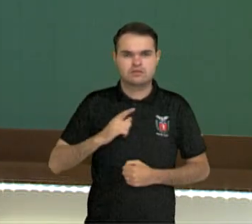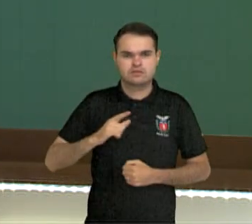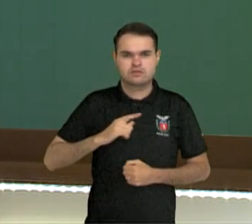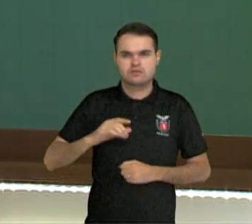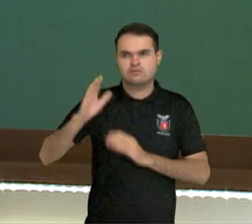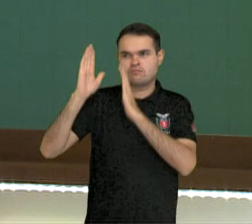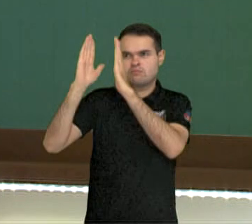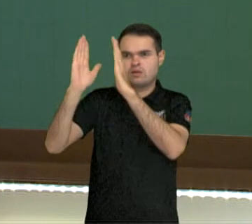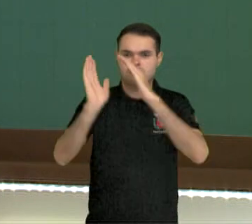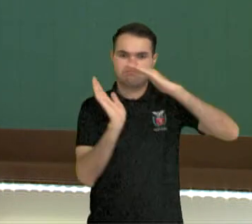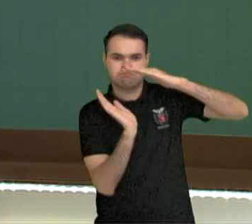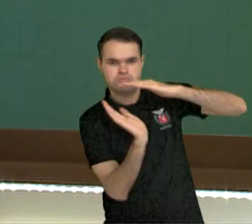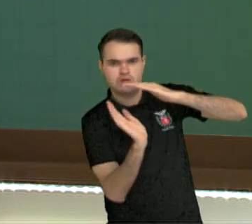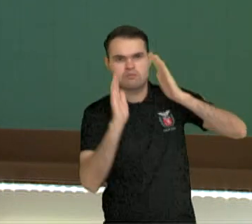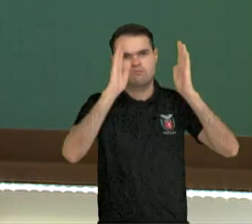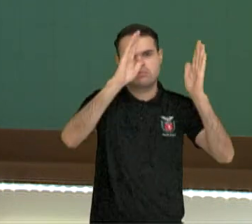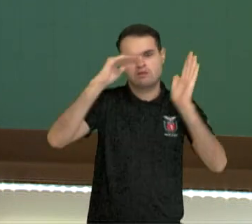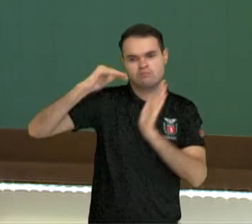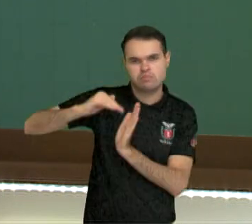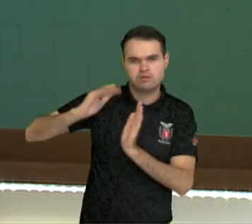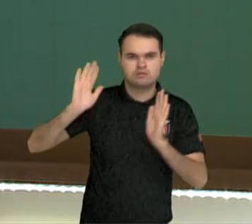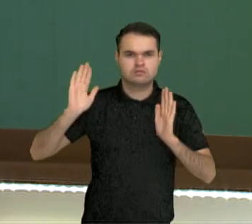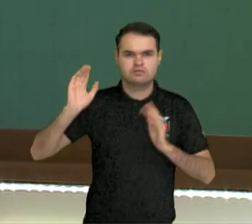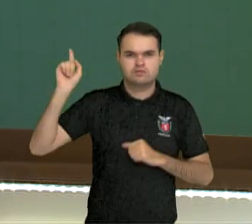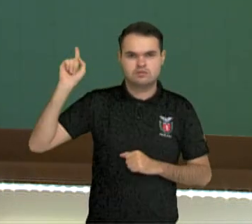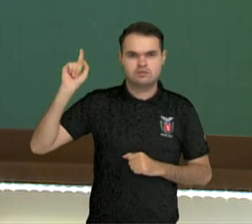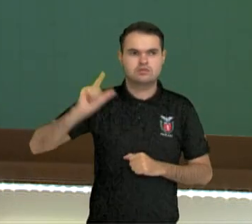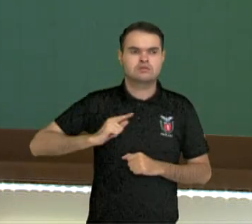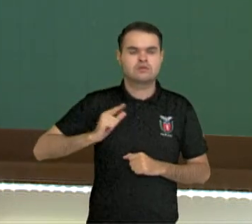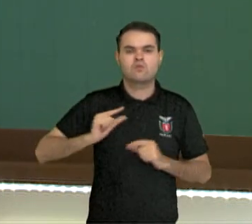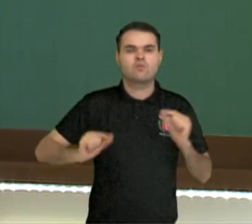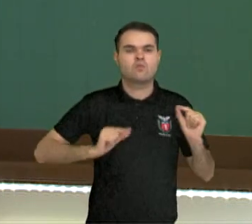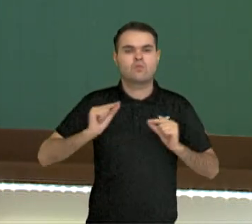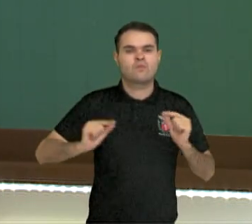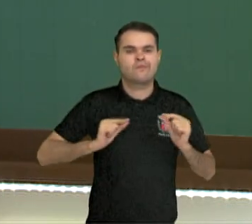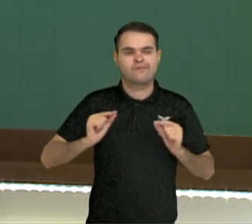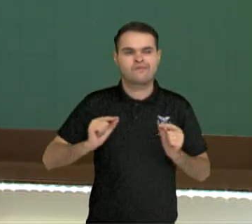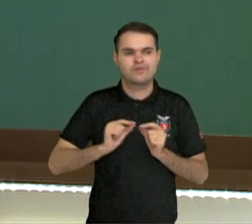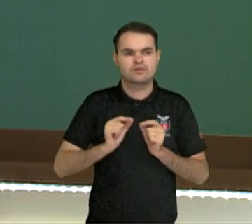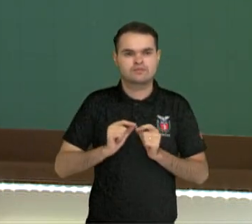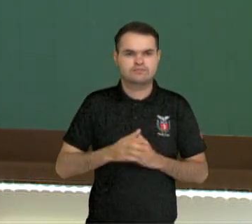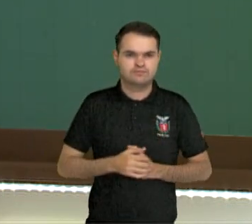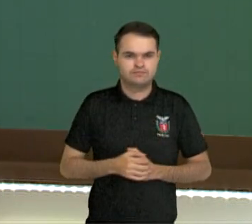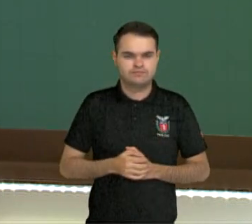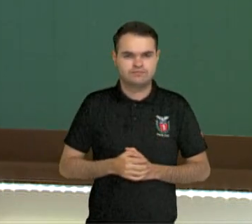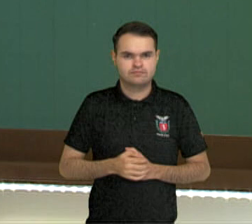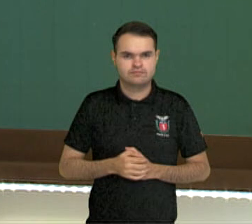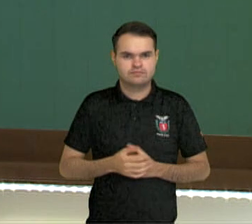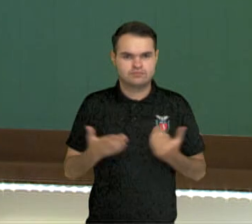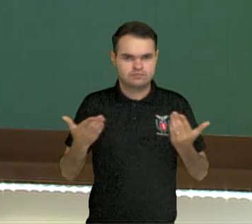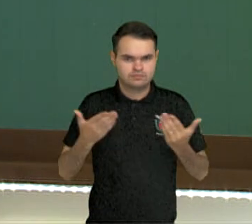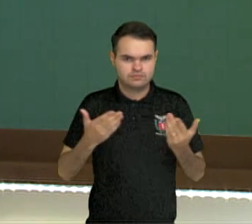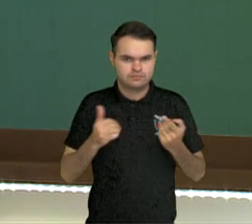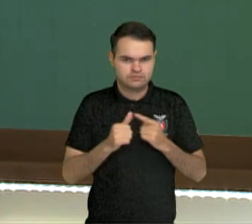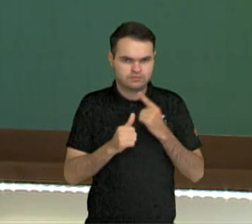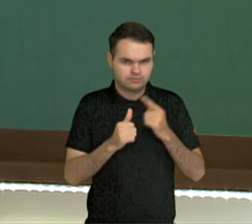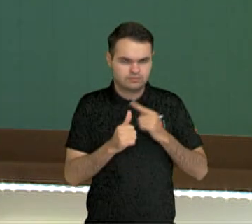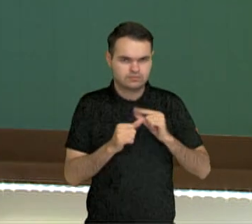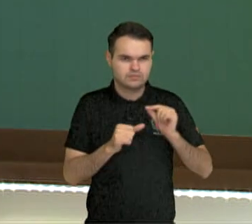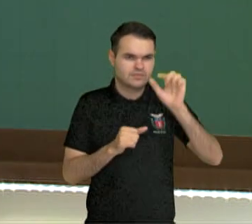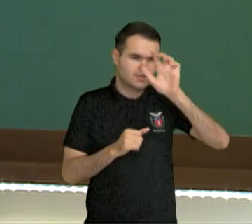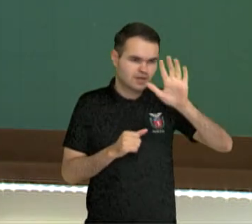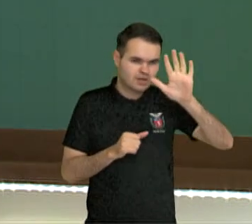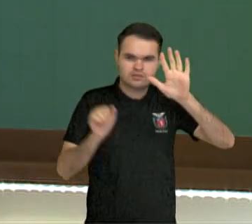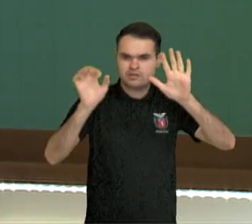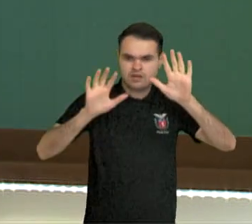gente. E eu também tenho inteiro. O que nós vamos fazer? Olha lá, vamos determinar as áreas de acordo